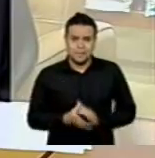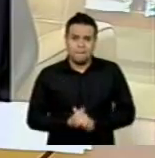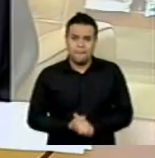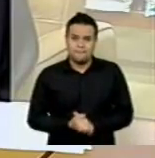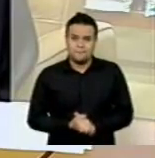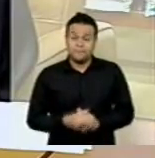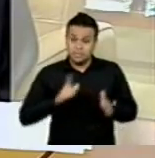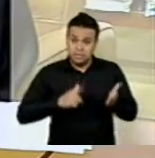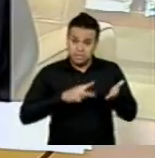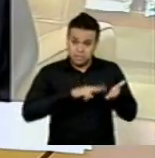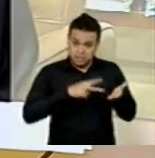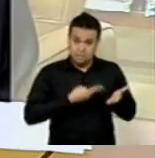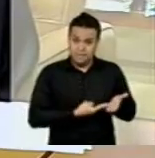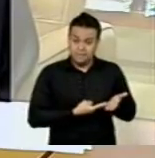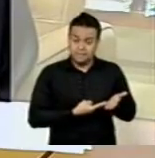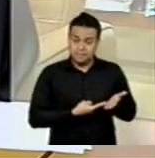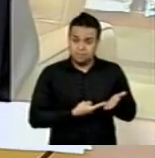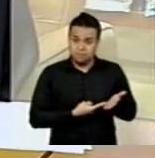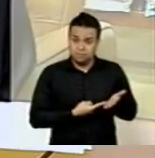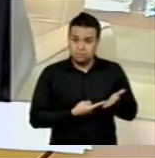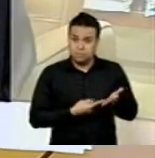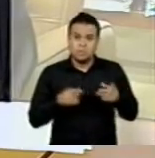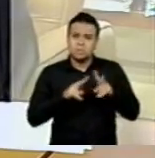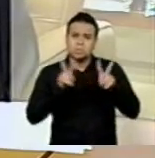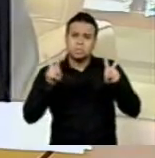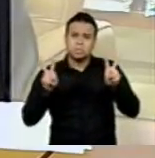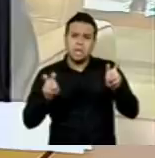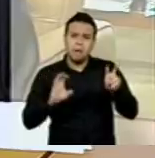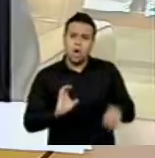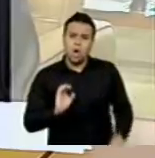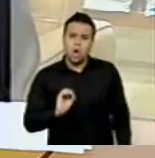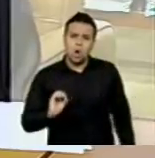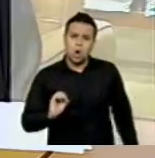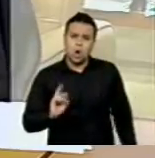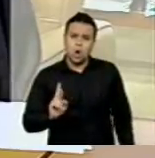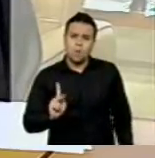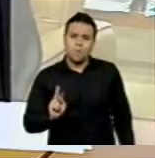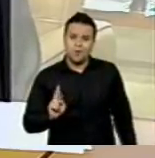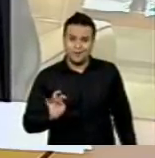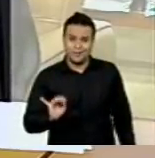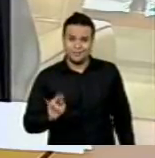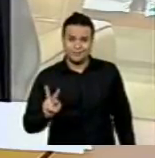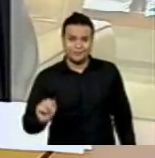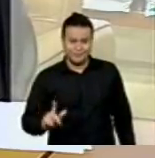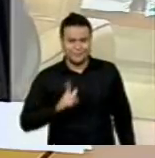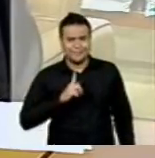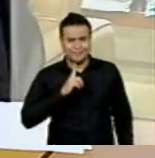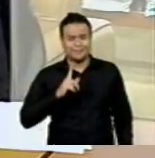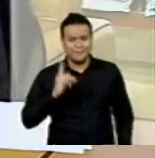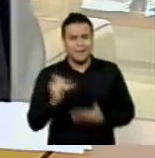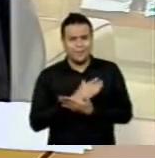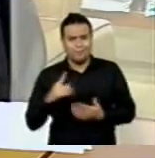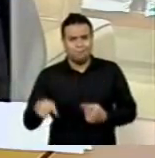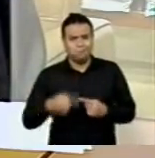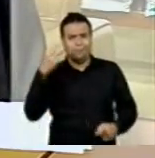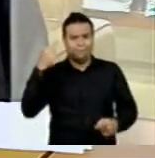essa interpretação para situações estritamente corporativas, e aí temos tido vários embates em torno desse